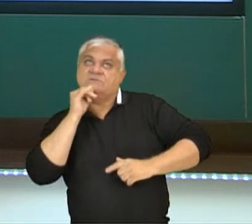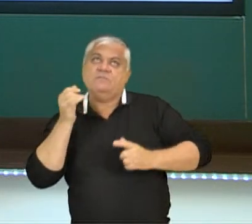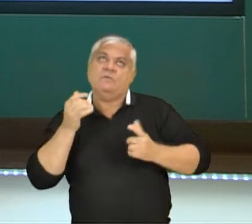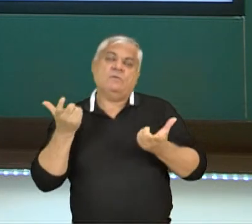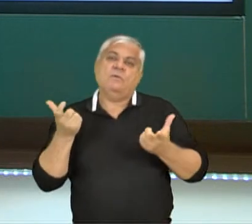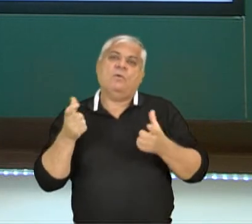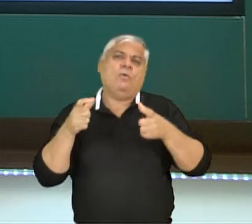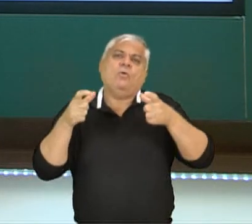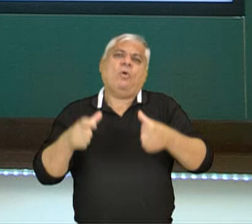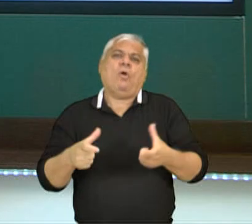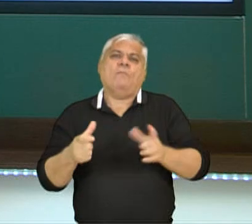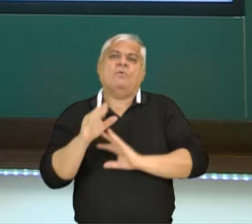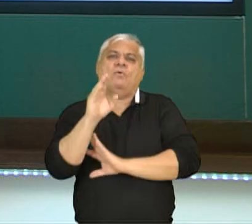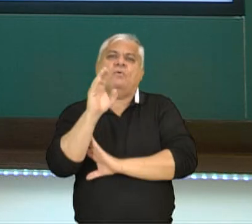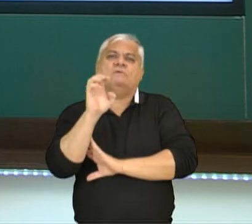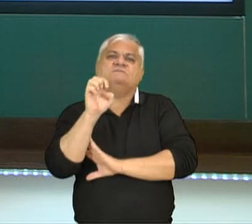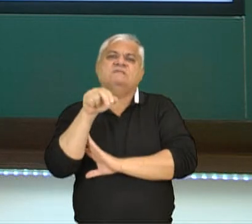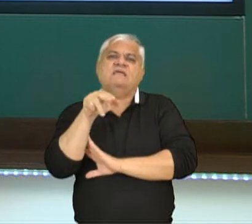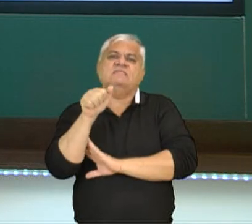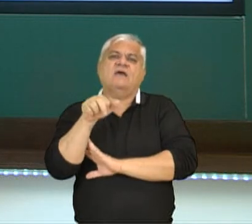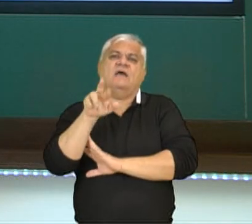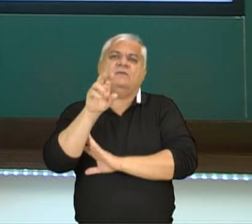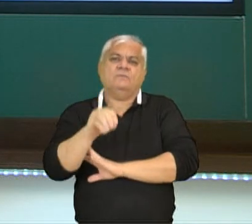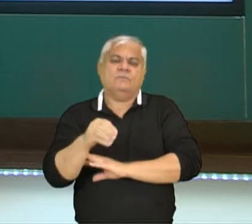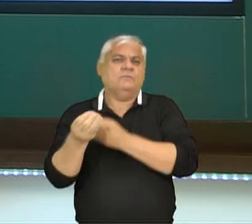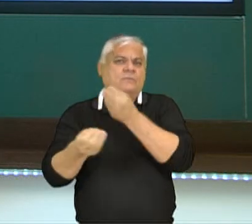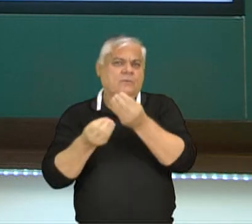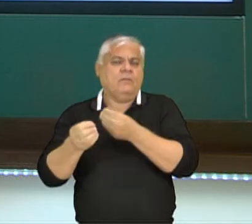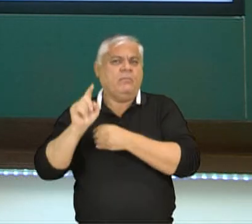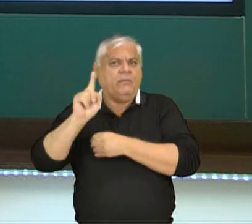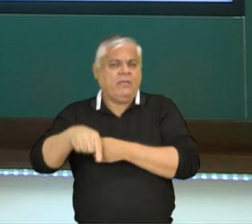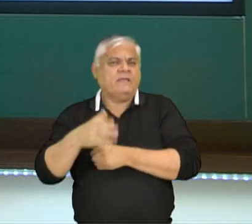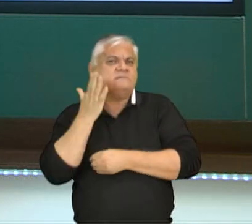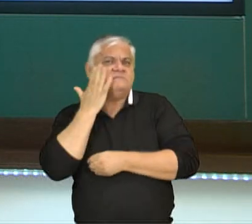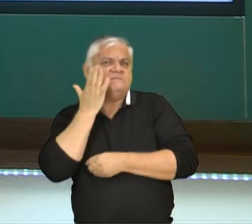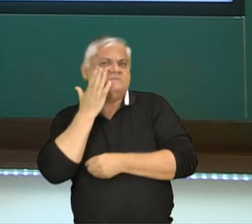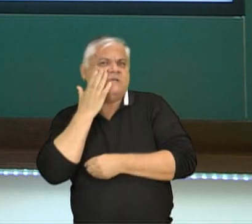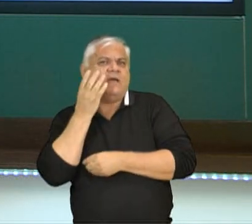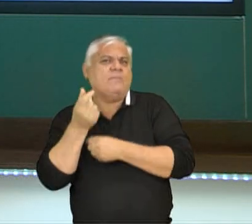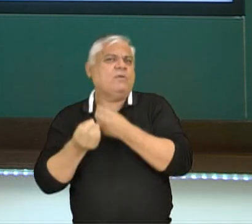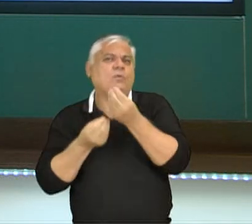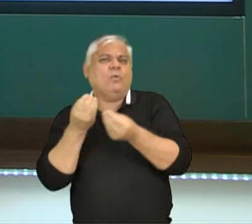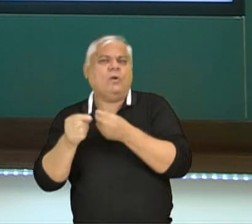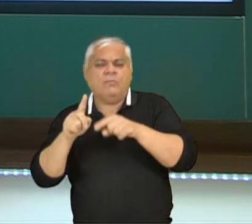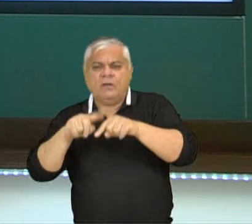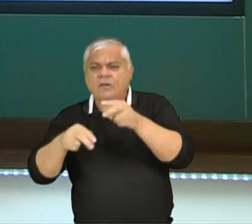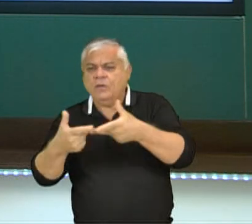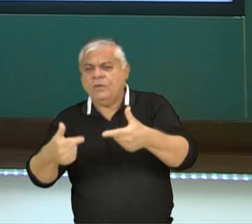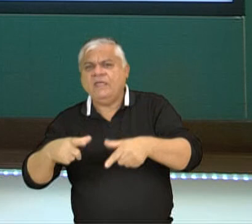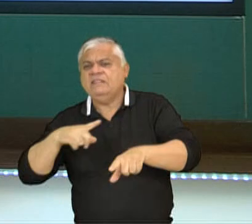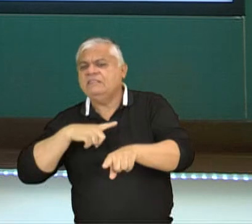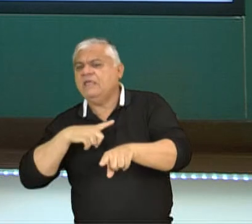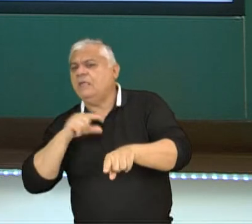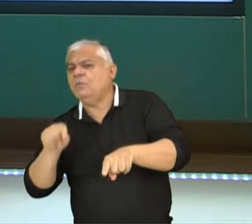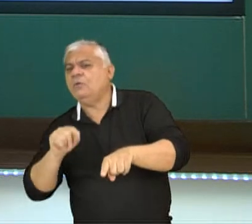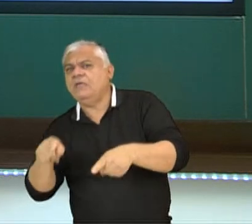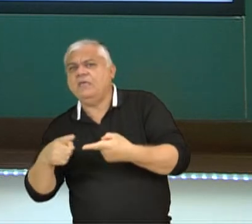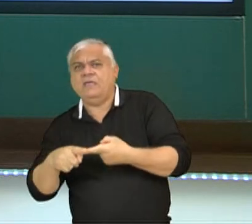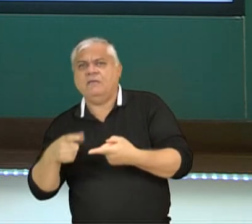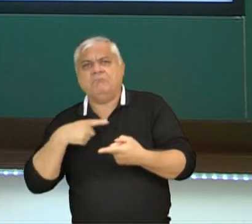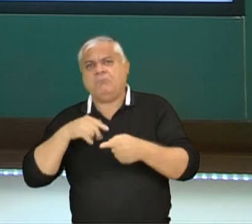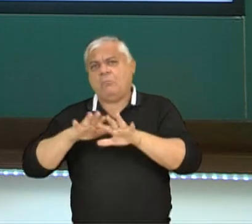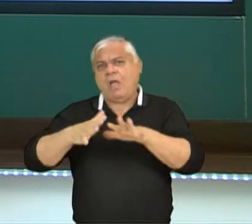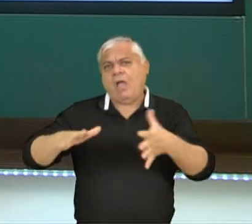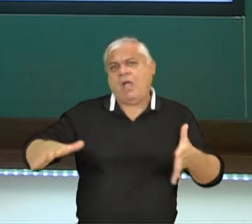esse cenário é apresentado para o leitor? Como que ele sabe quais são os elementos do ambiente ali onde os